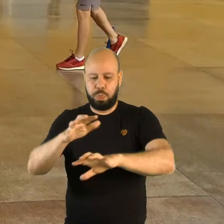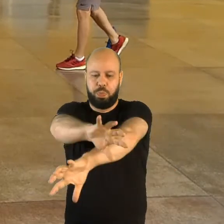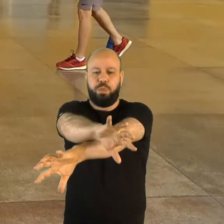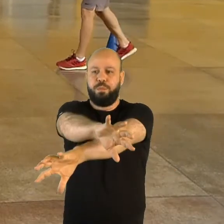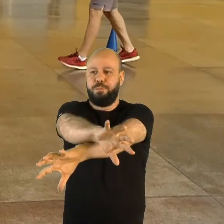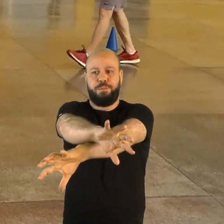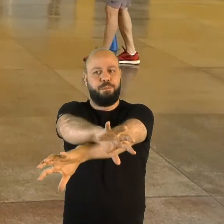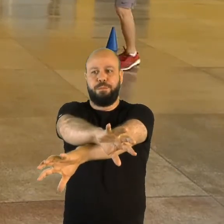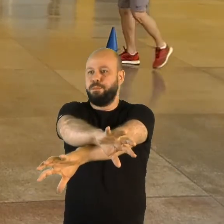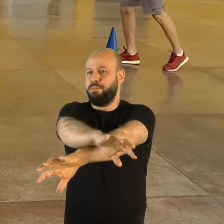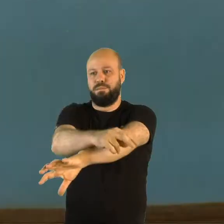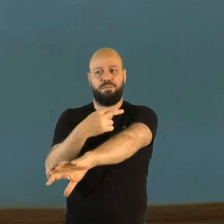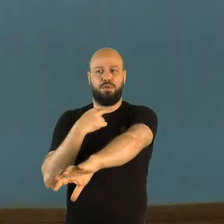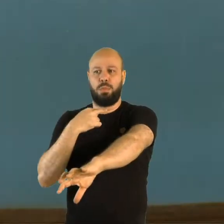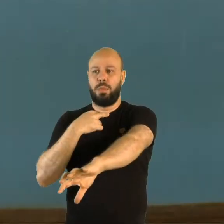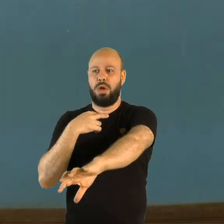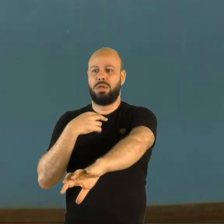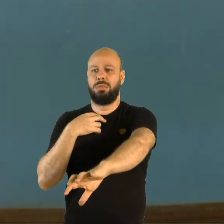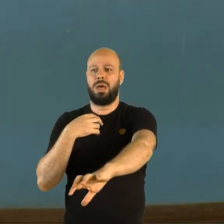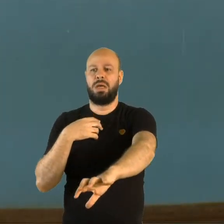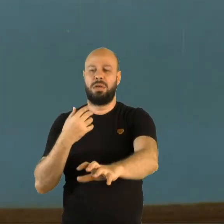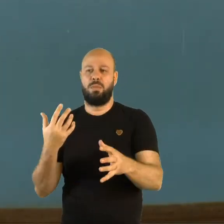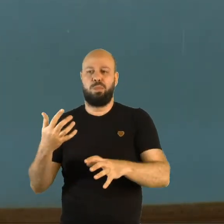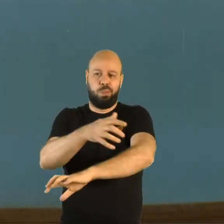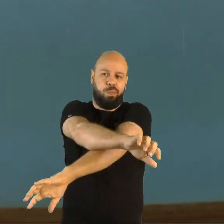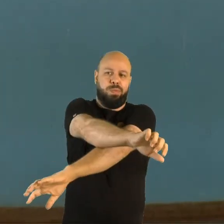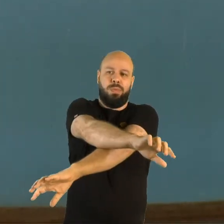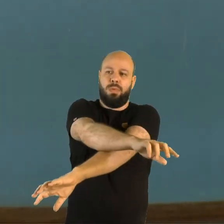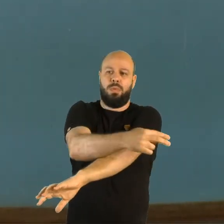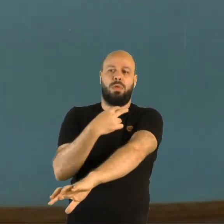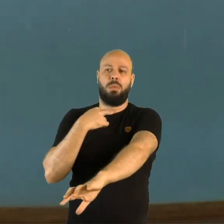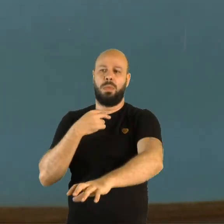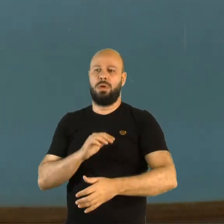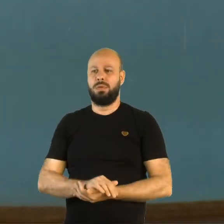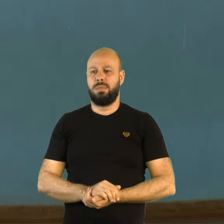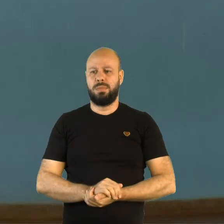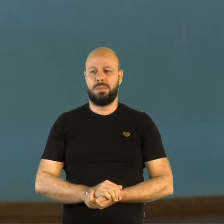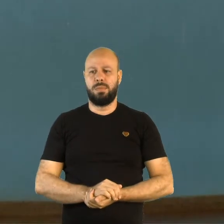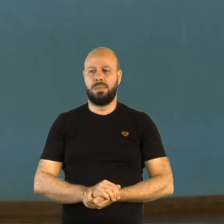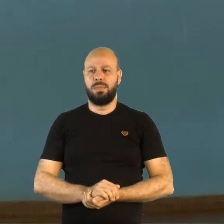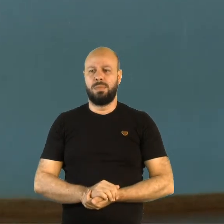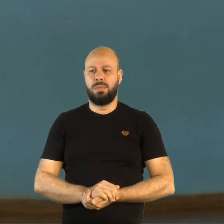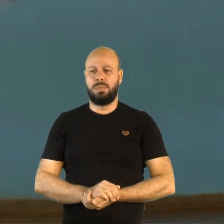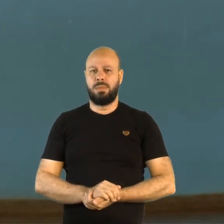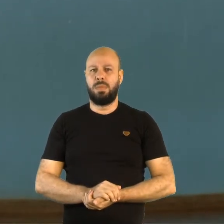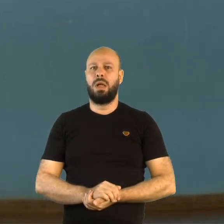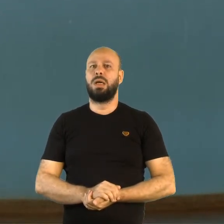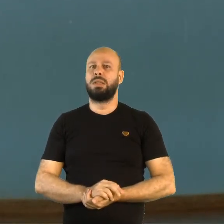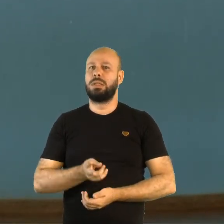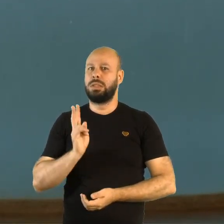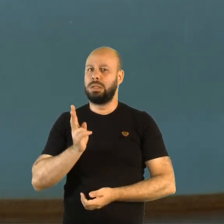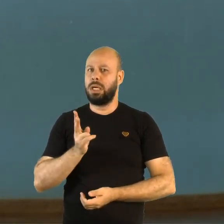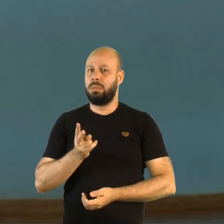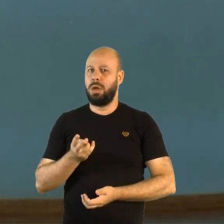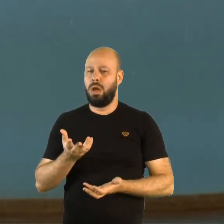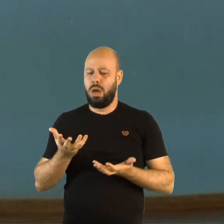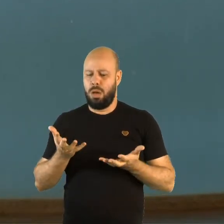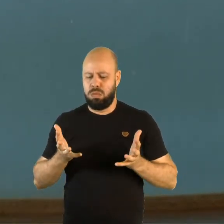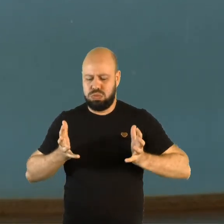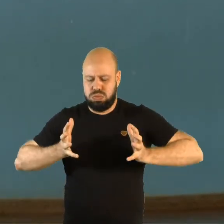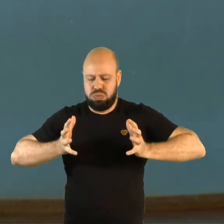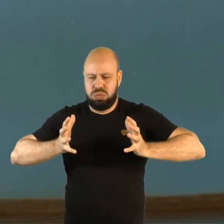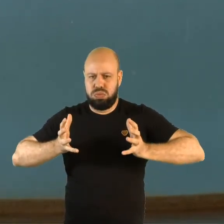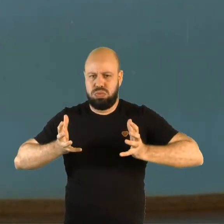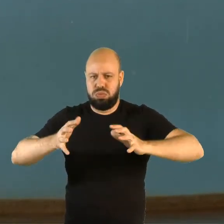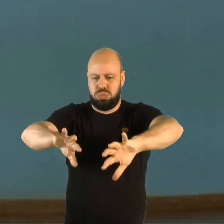Quais são os erros aqui ó cruzar braço não pode então vamos sempre manter um bracinho afastado do